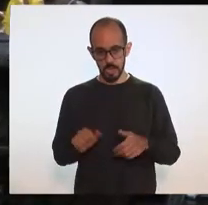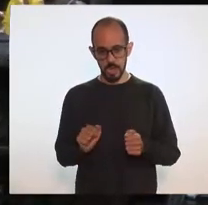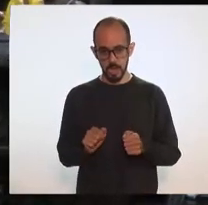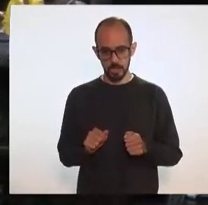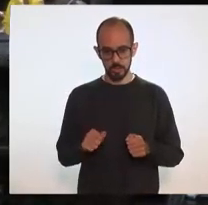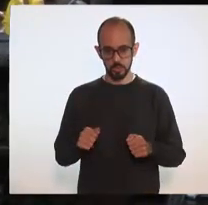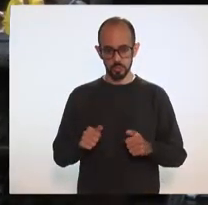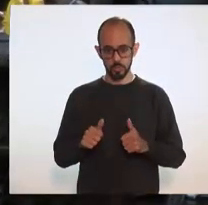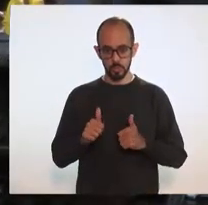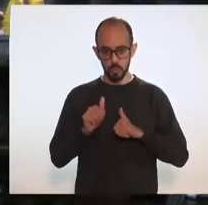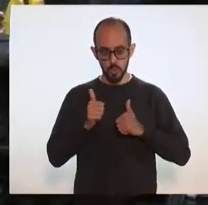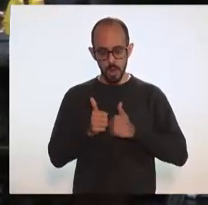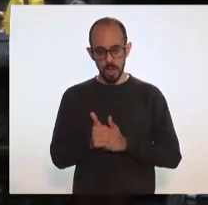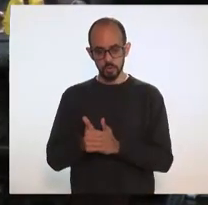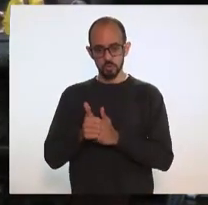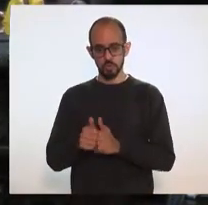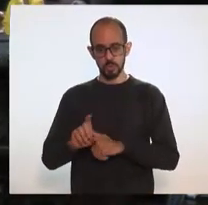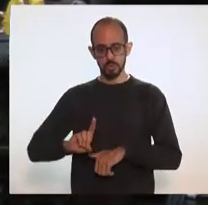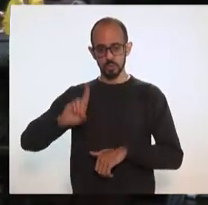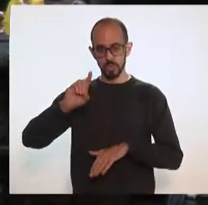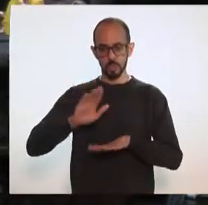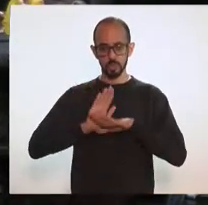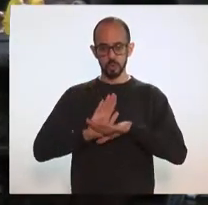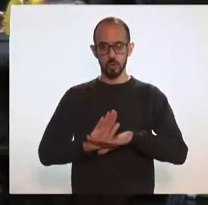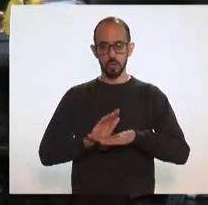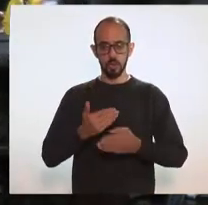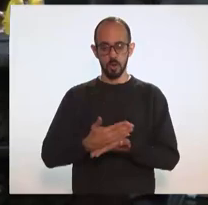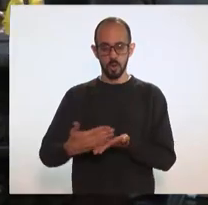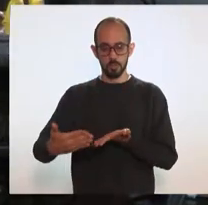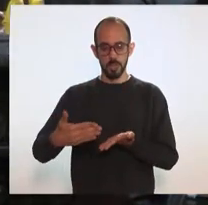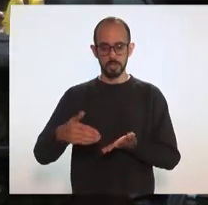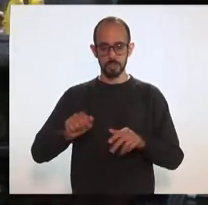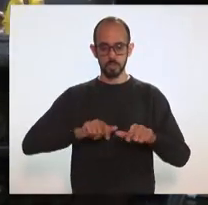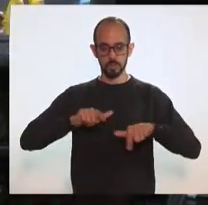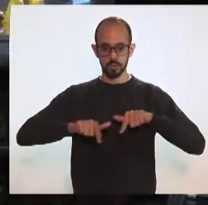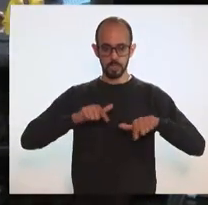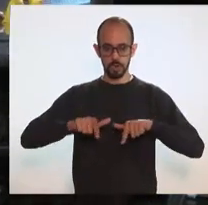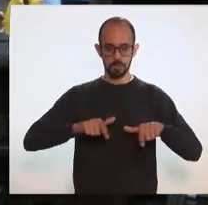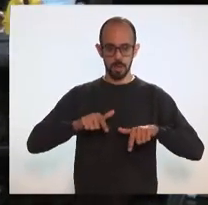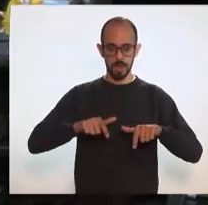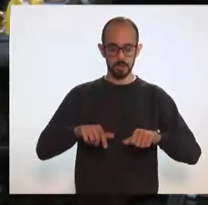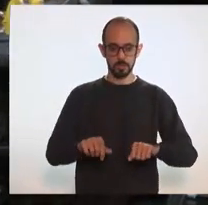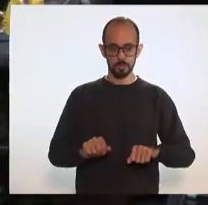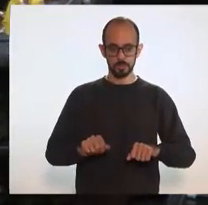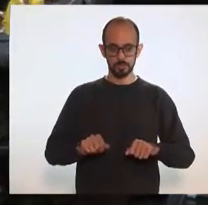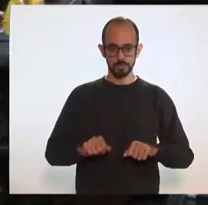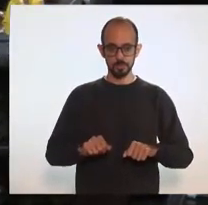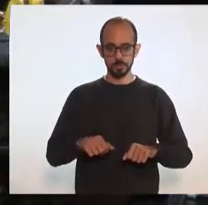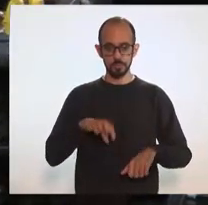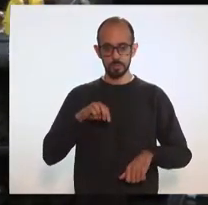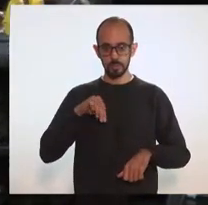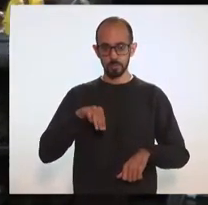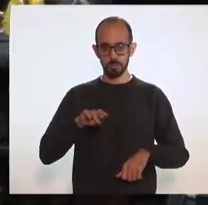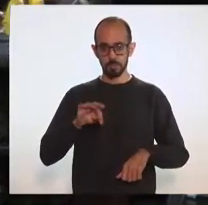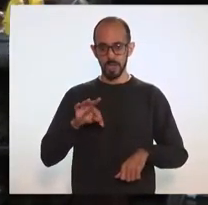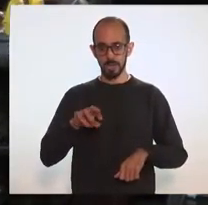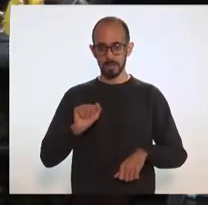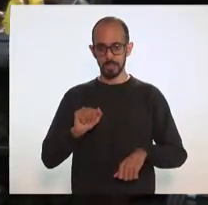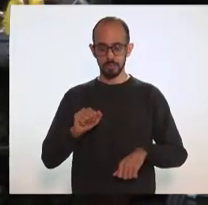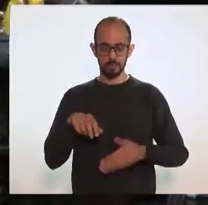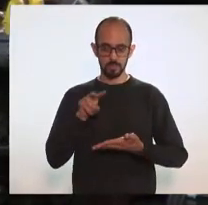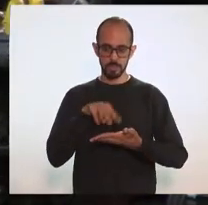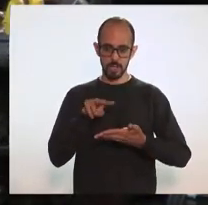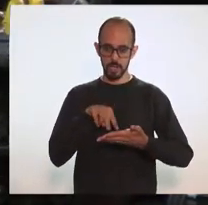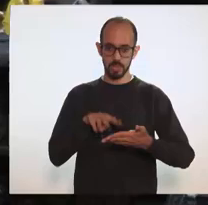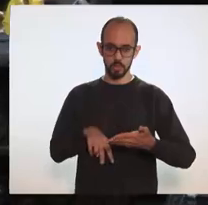a proteção de Deus esse amo de nosso trabalho está aberto a segunda sessão ordinária do dia 17 a presidente vai convidar que tá da marca pode fazer a